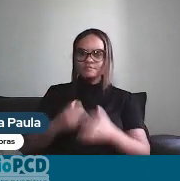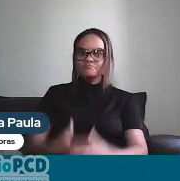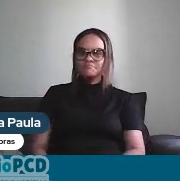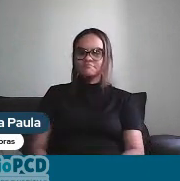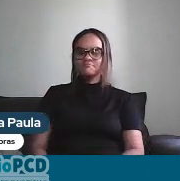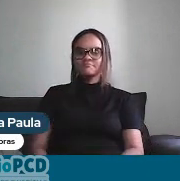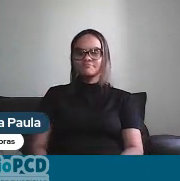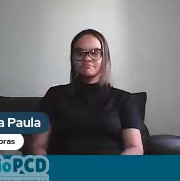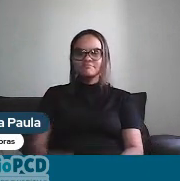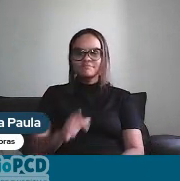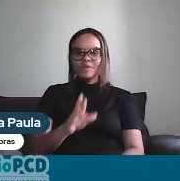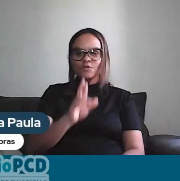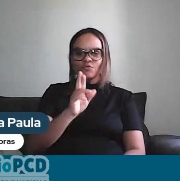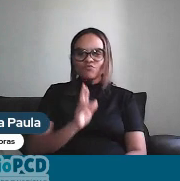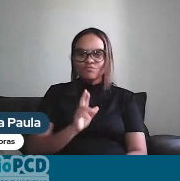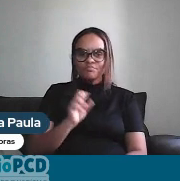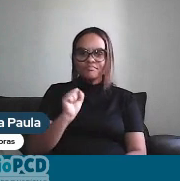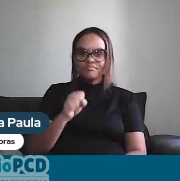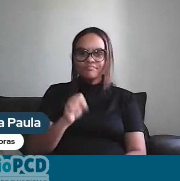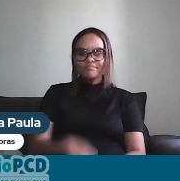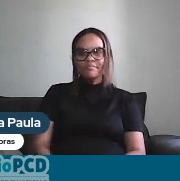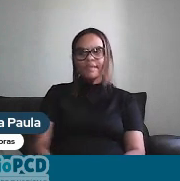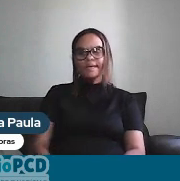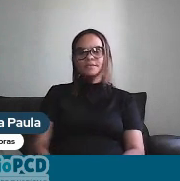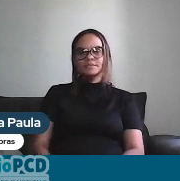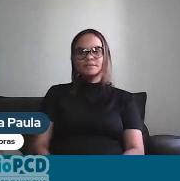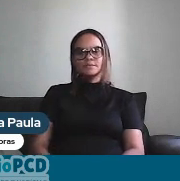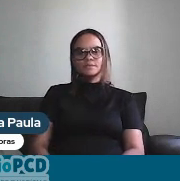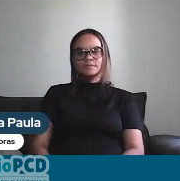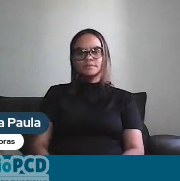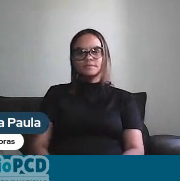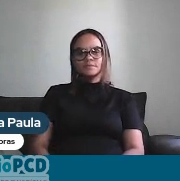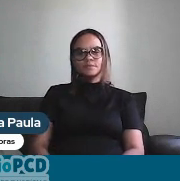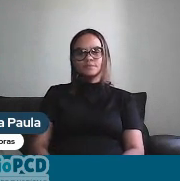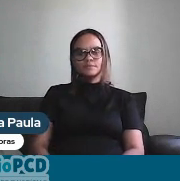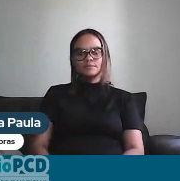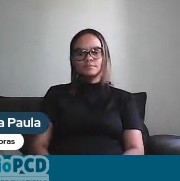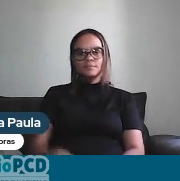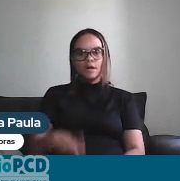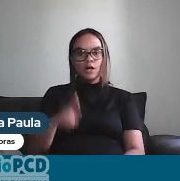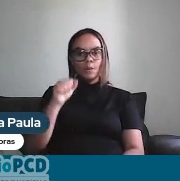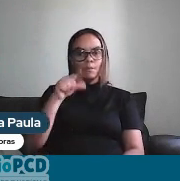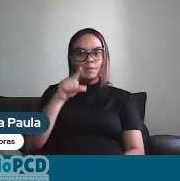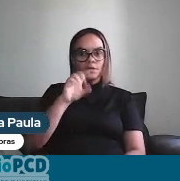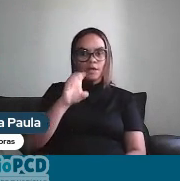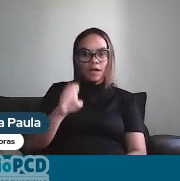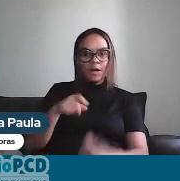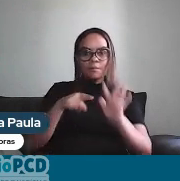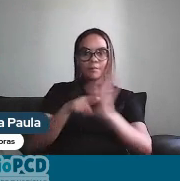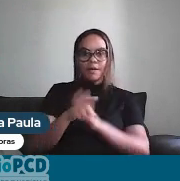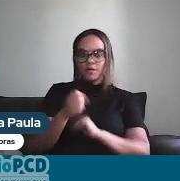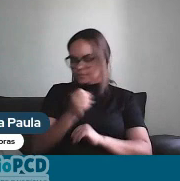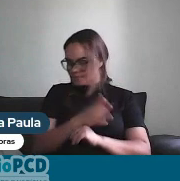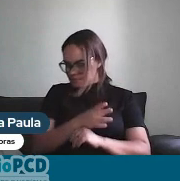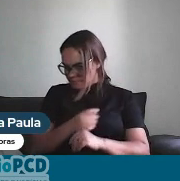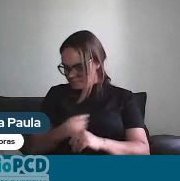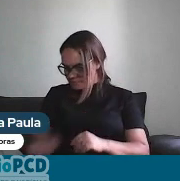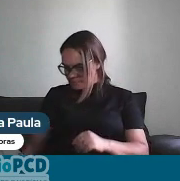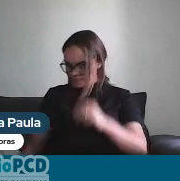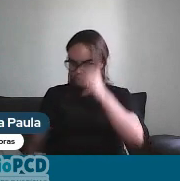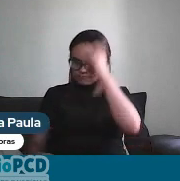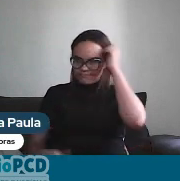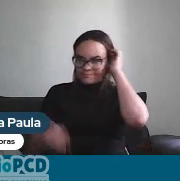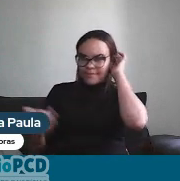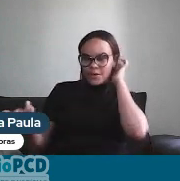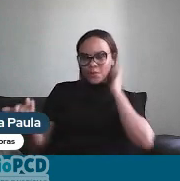esses resultados. E essa PNAD atual, essa que foi agora, que é novíssima, que é uma informação